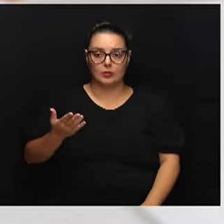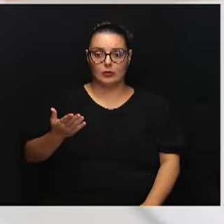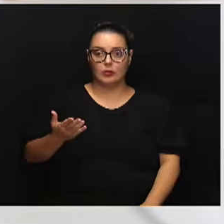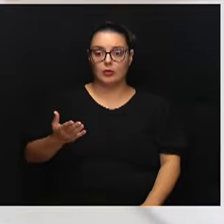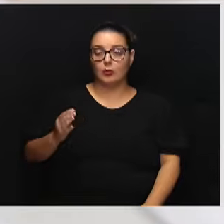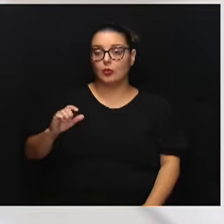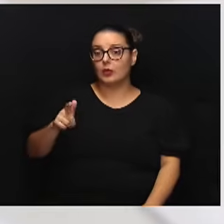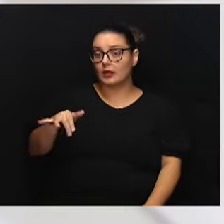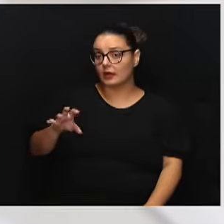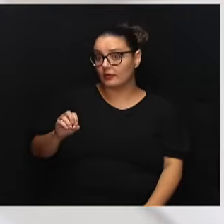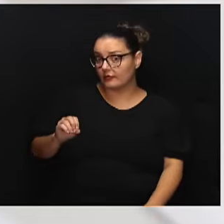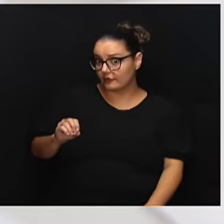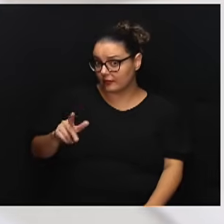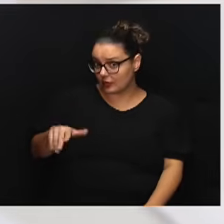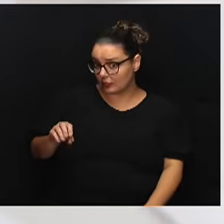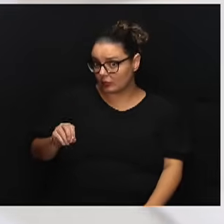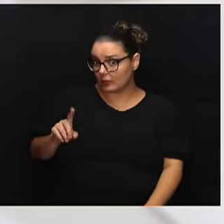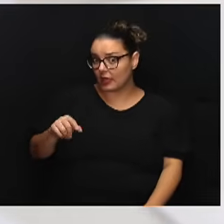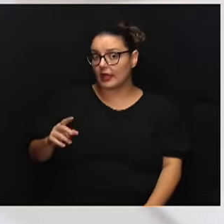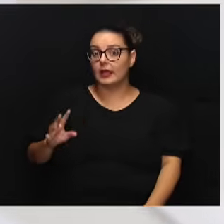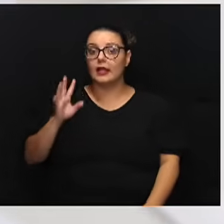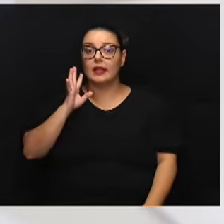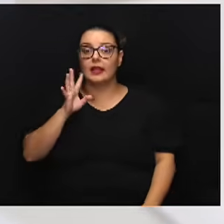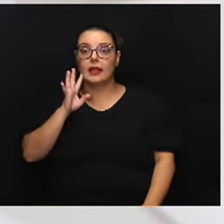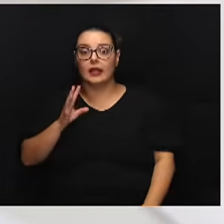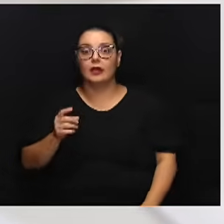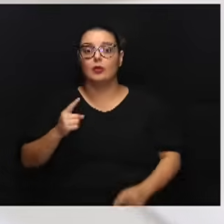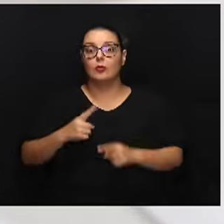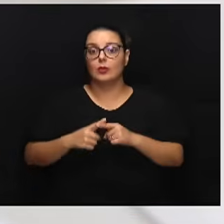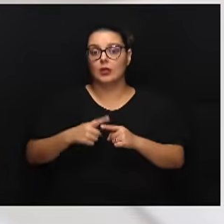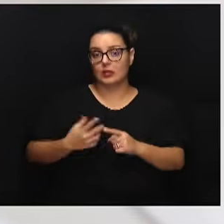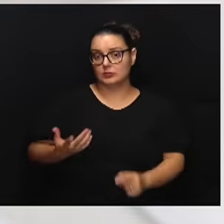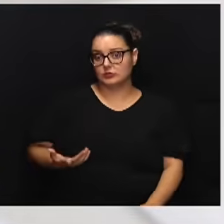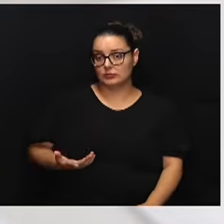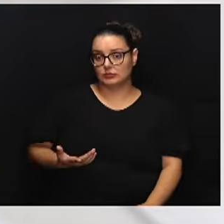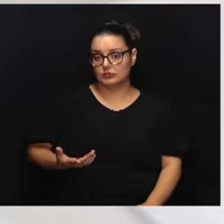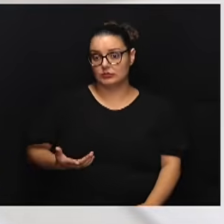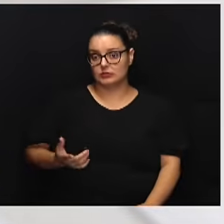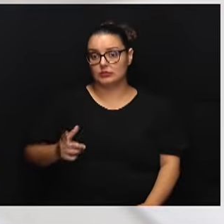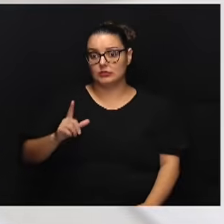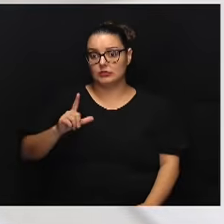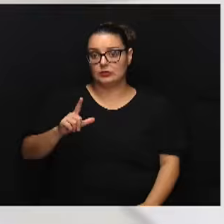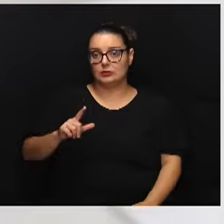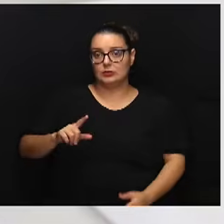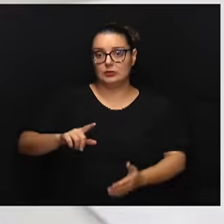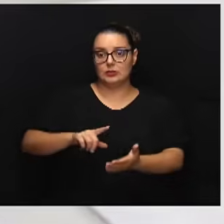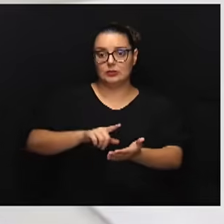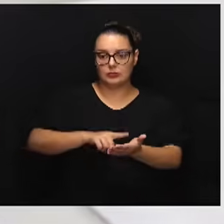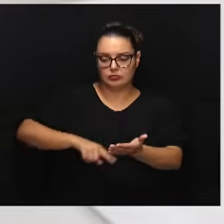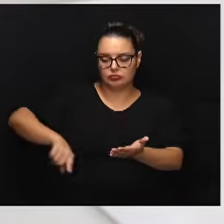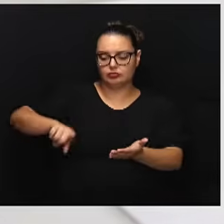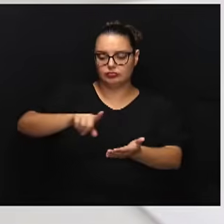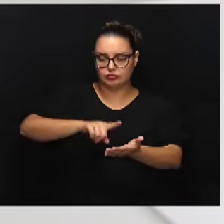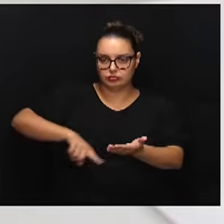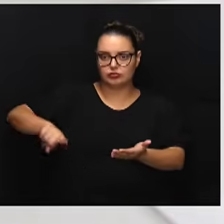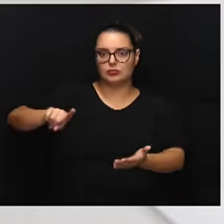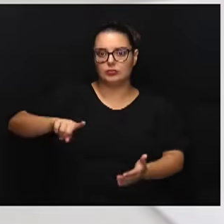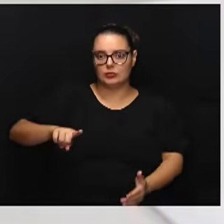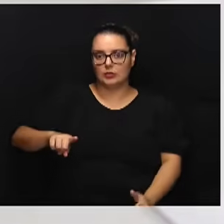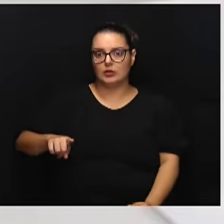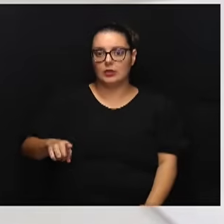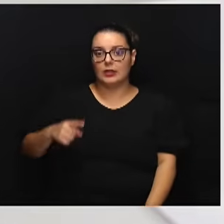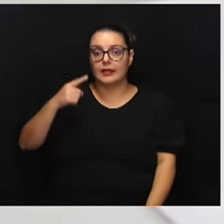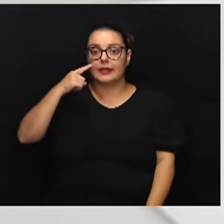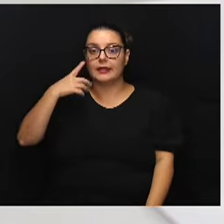vegetal, pessoal, ele é interessante porque depois de desenhado vocês podem criar certas